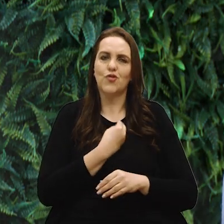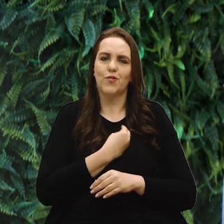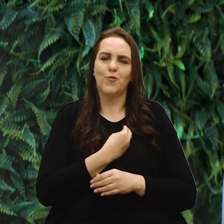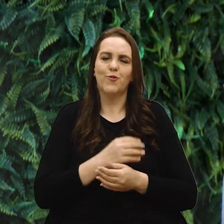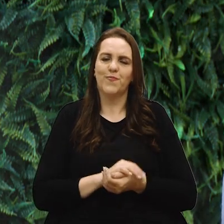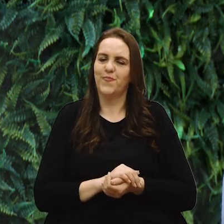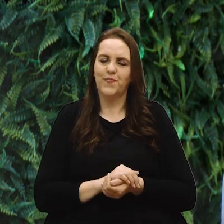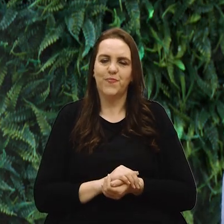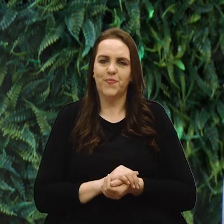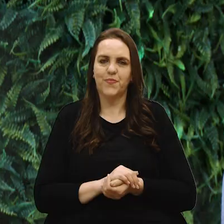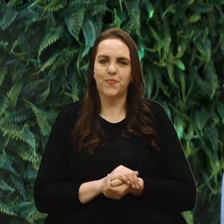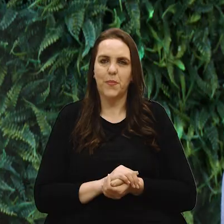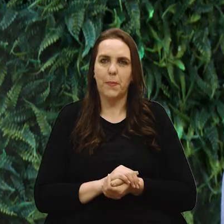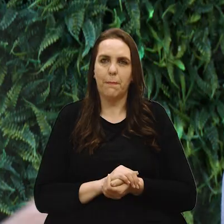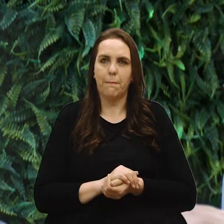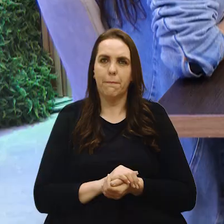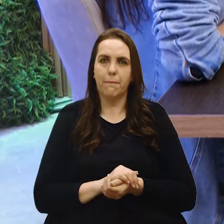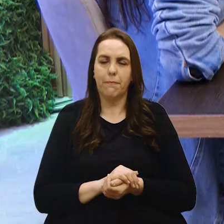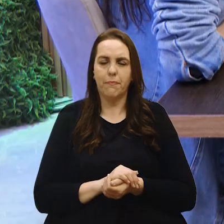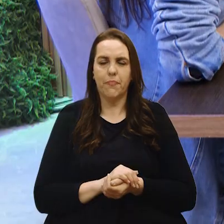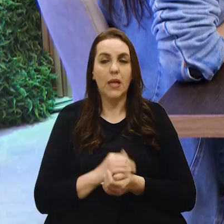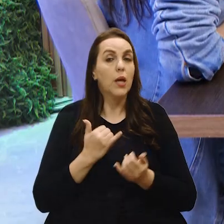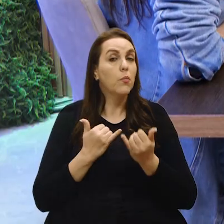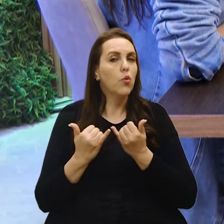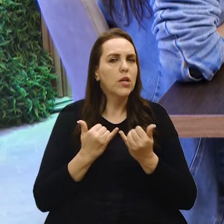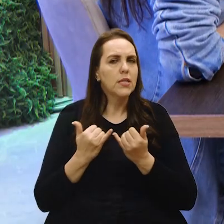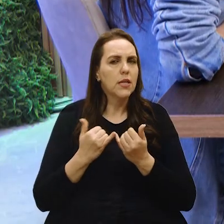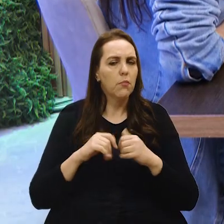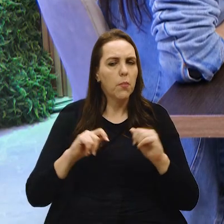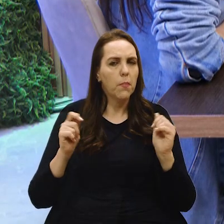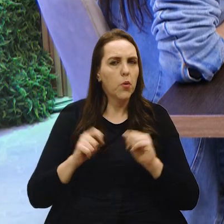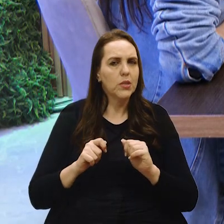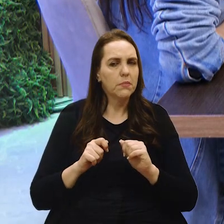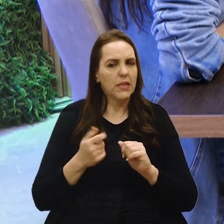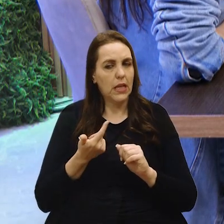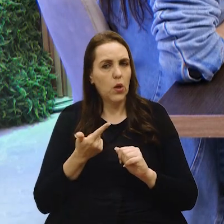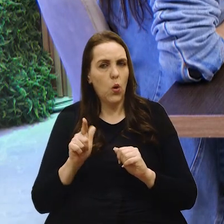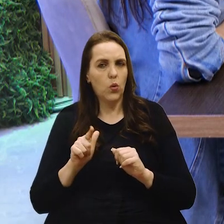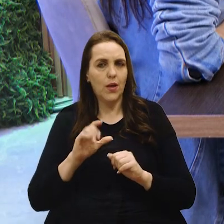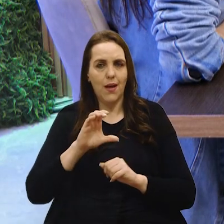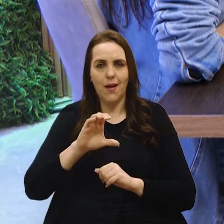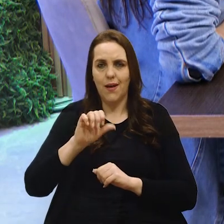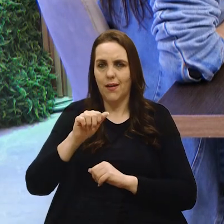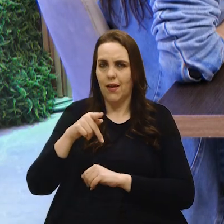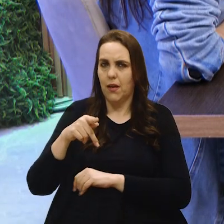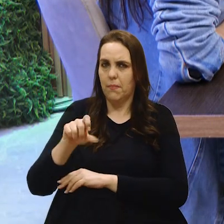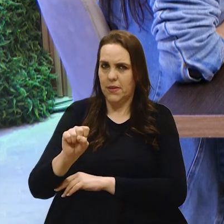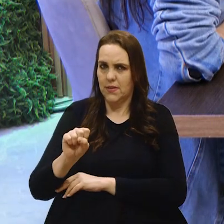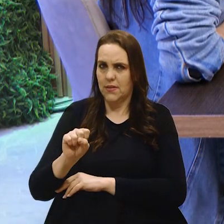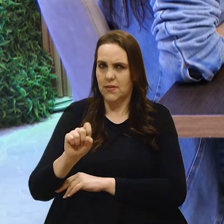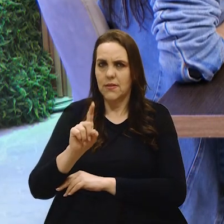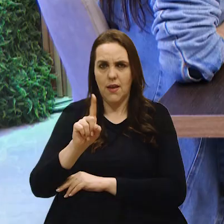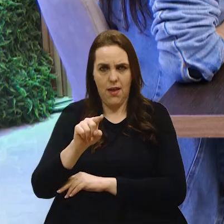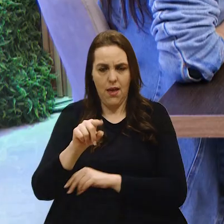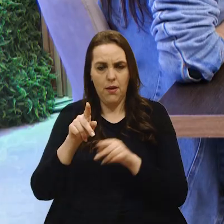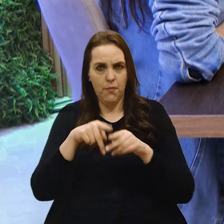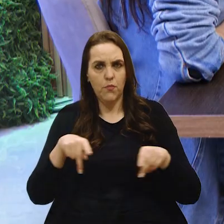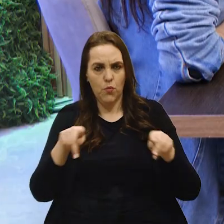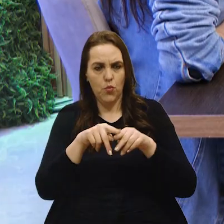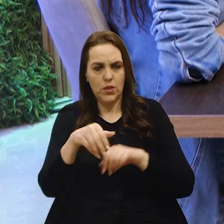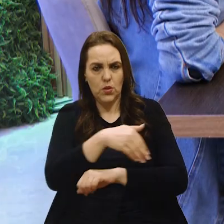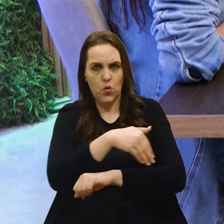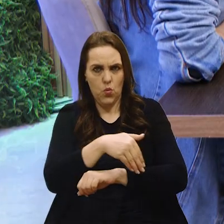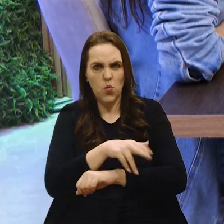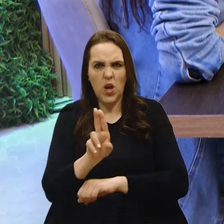ativo, né? Por exemplo, uma das outras possibilidades, por exemplo, um CAPS. O CAPS, a